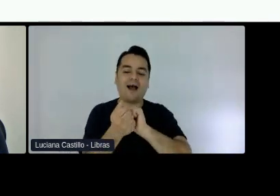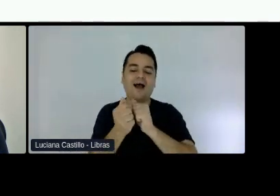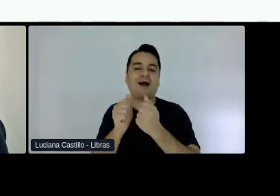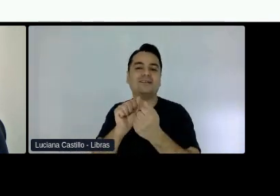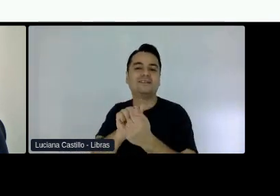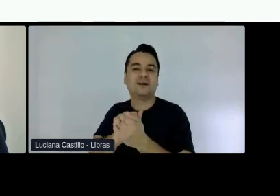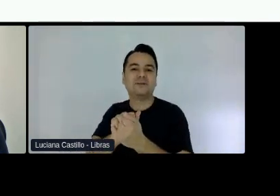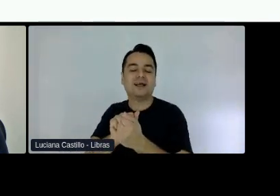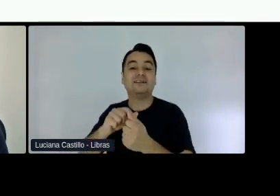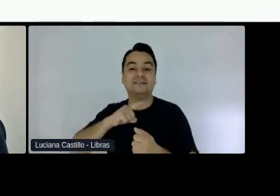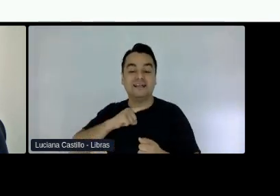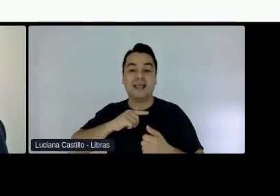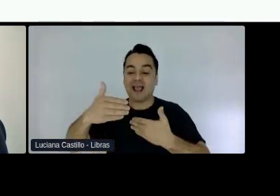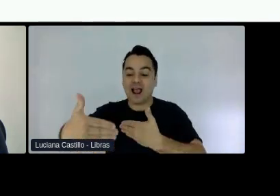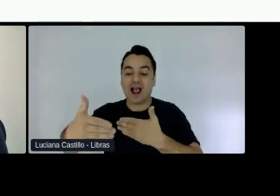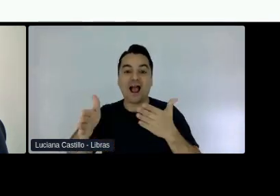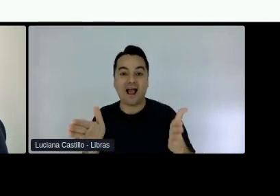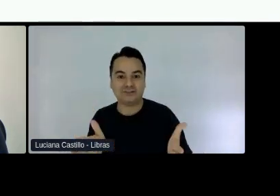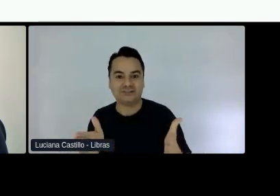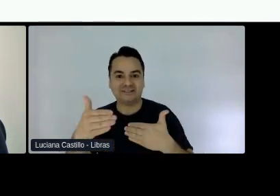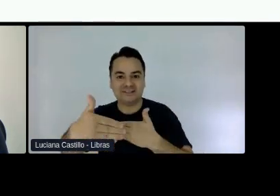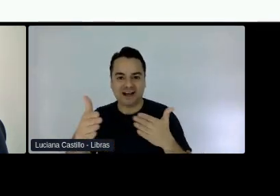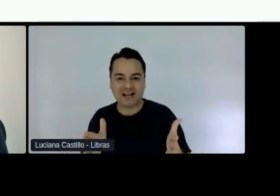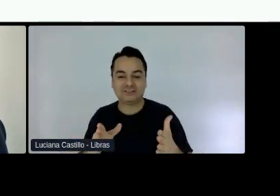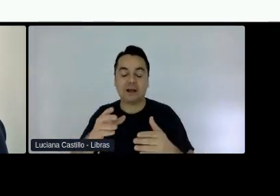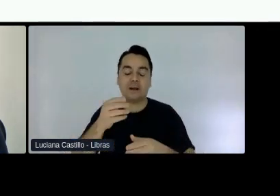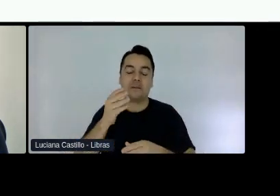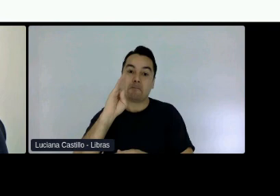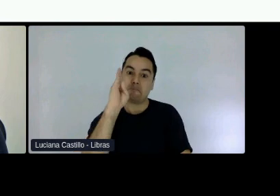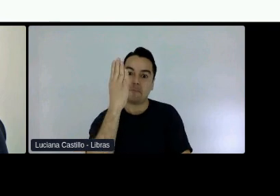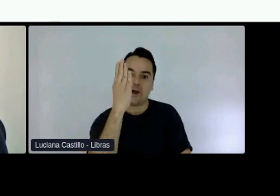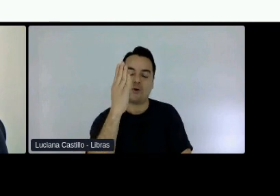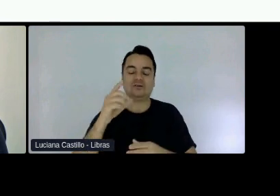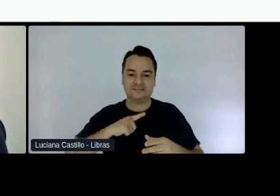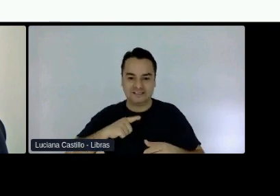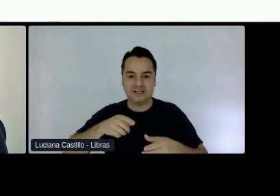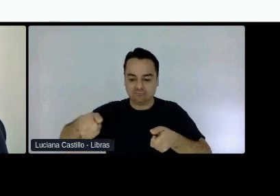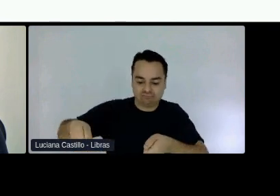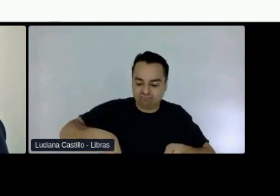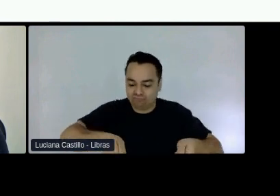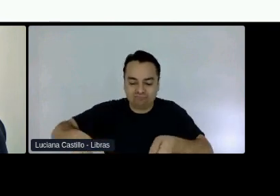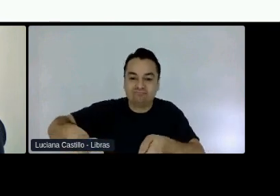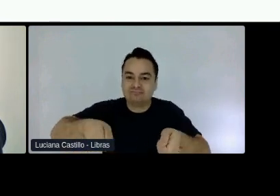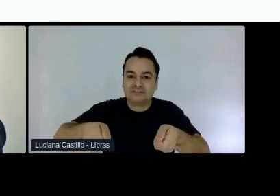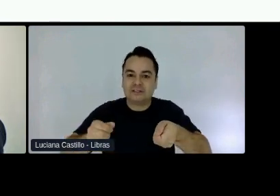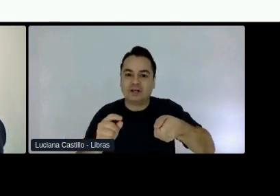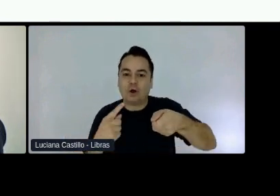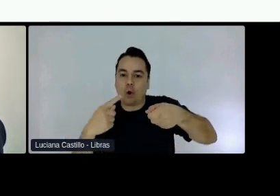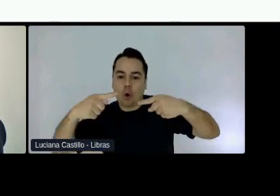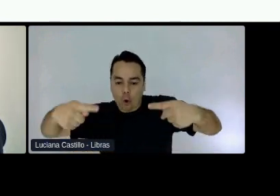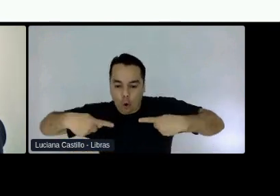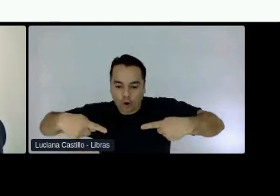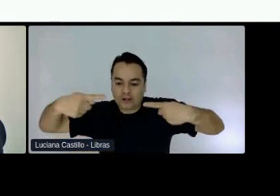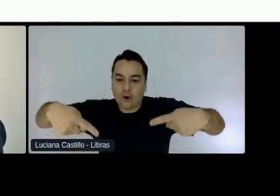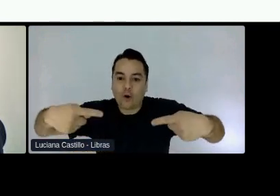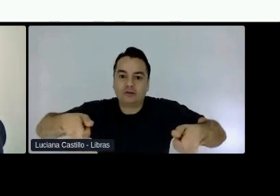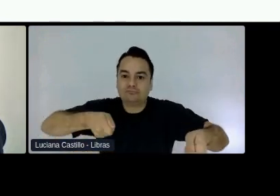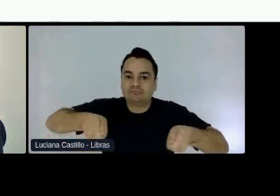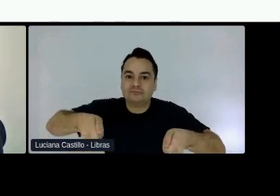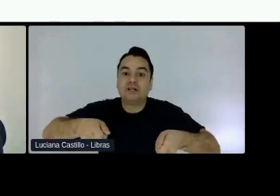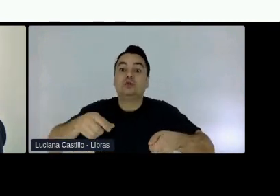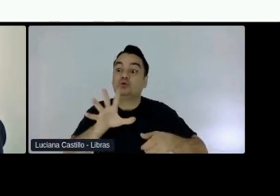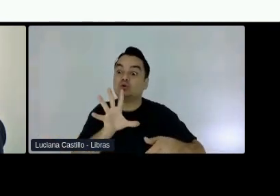cria caixas, até com caixa de madeira, coloca rodinhas nas caixas, e eles começam a jogar o basquete